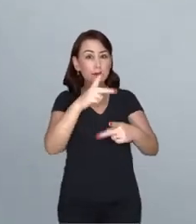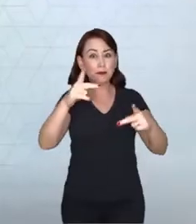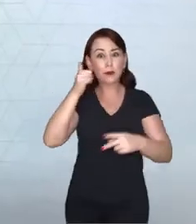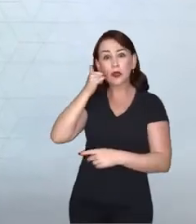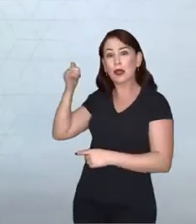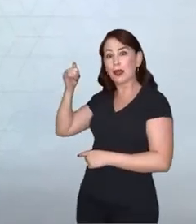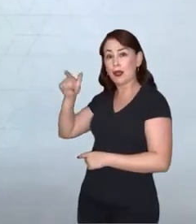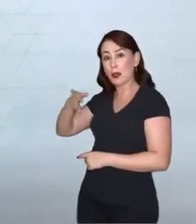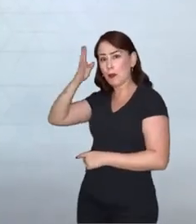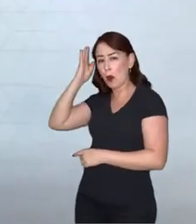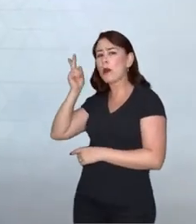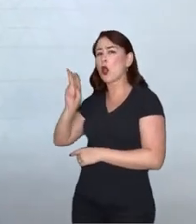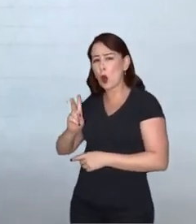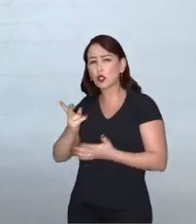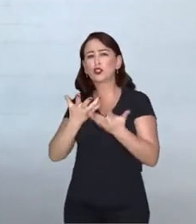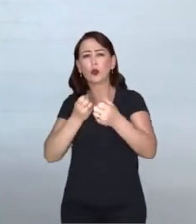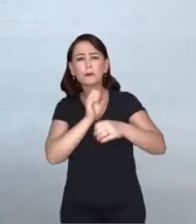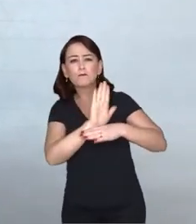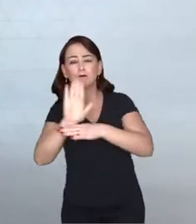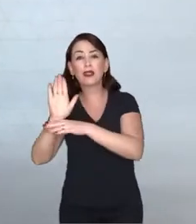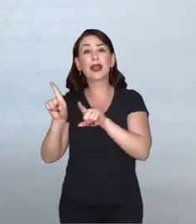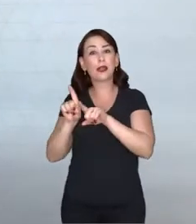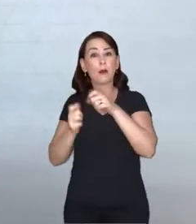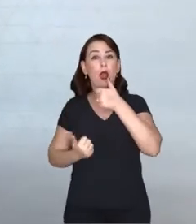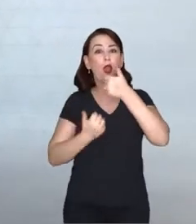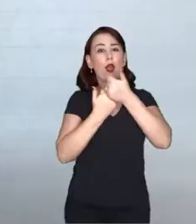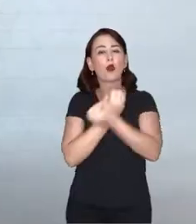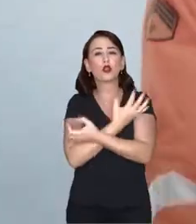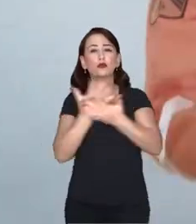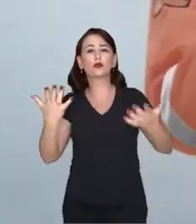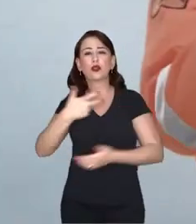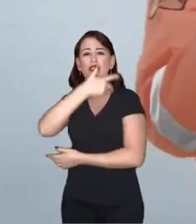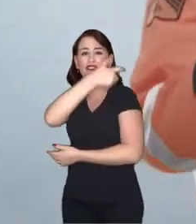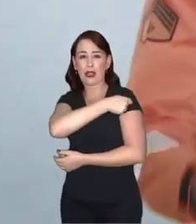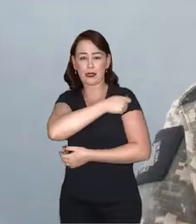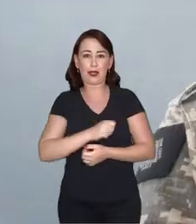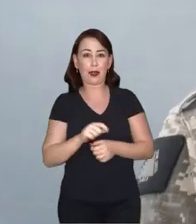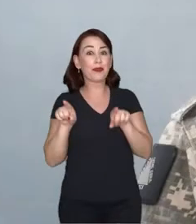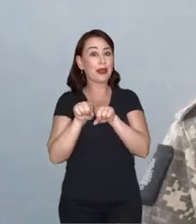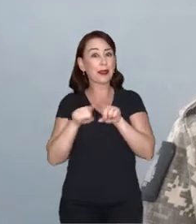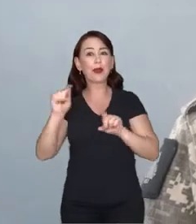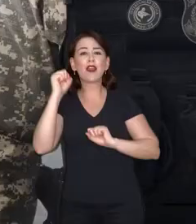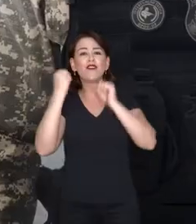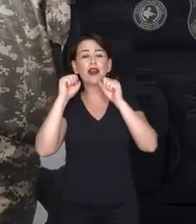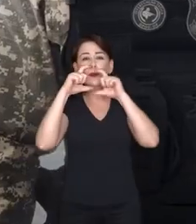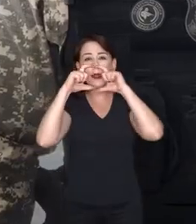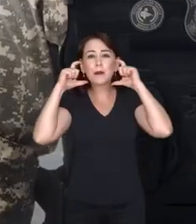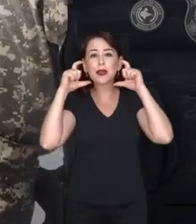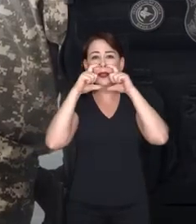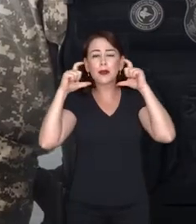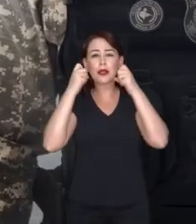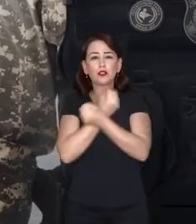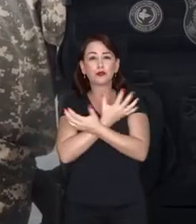todos os chamados e estamos dando apoio e proteção ao transporte de vacinas para todo o estado. Coordenamos a produção de máscaras